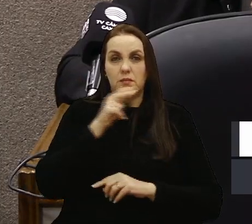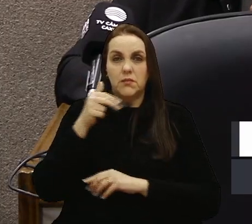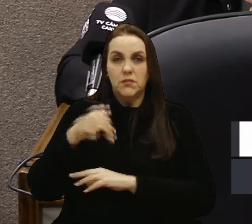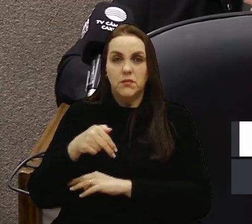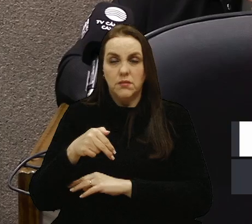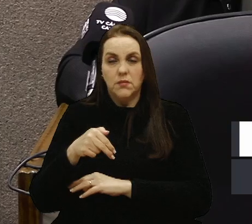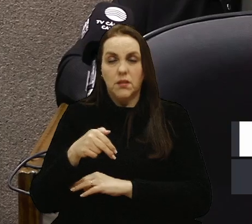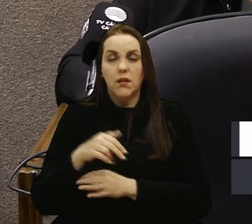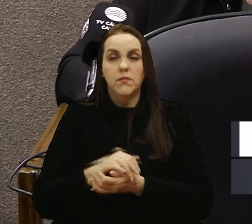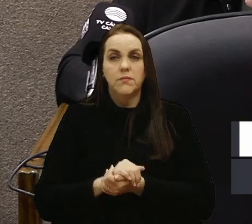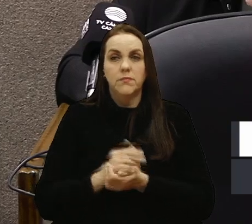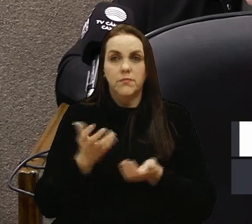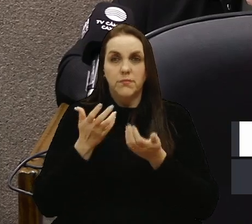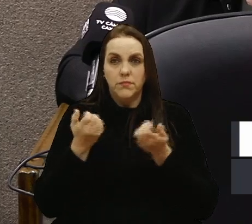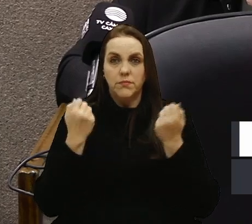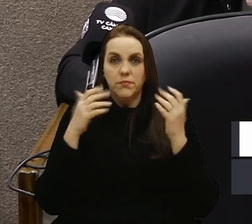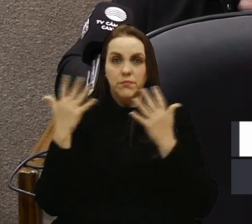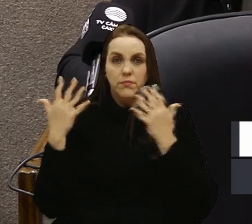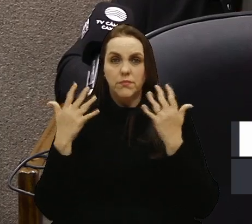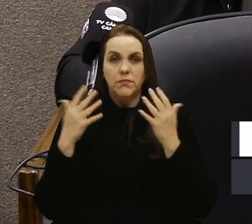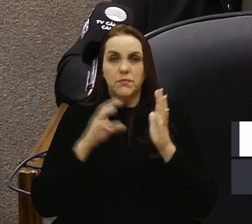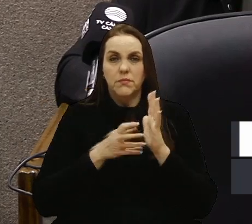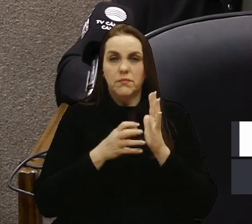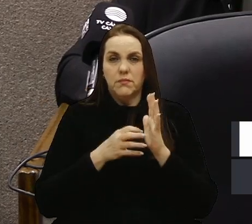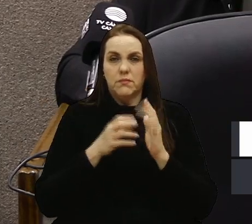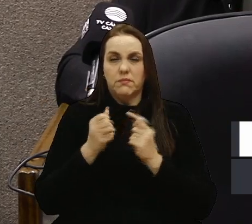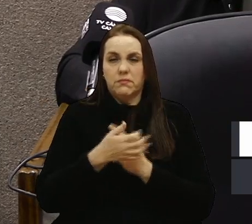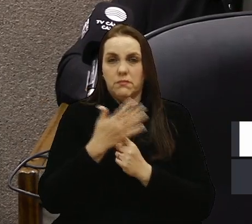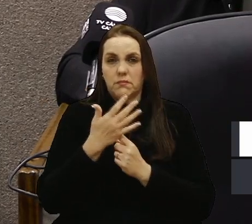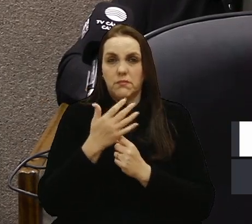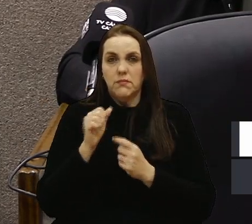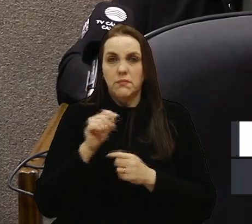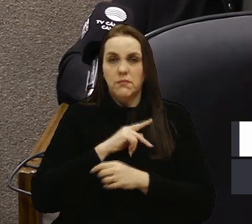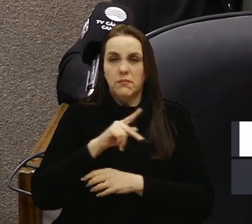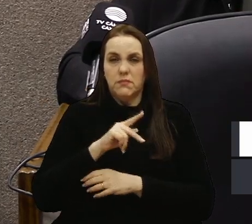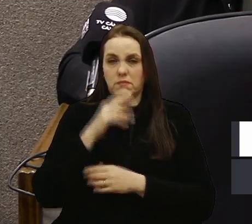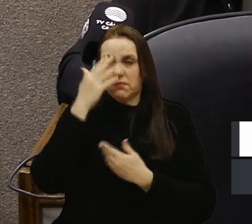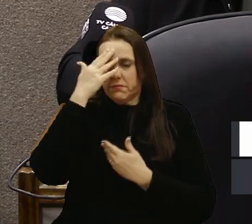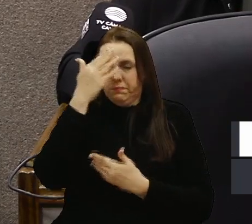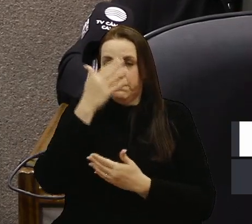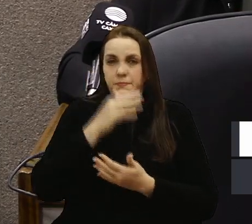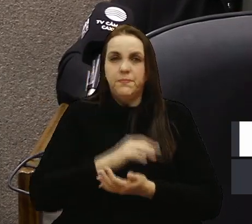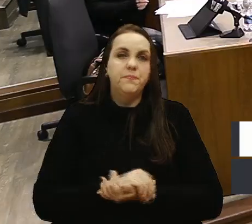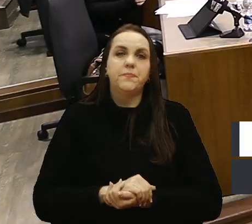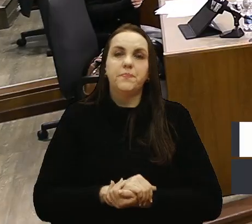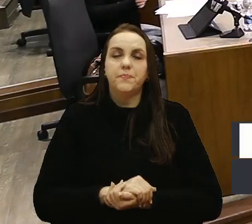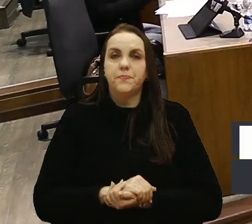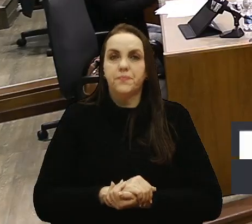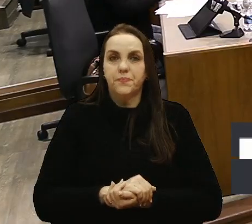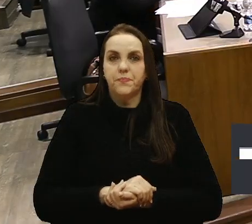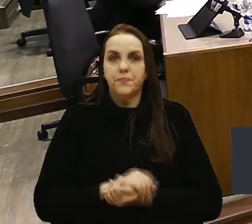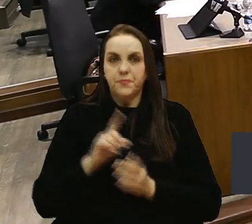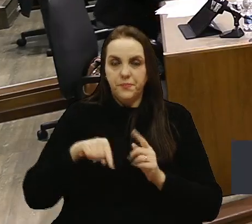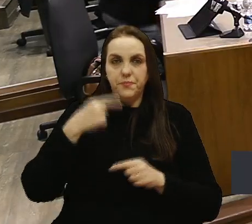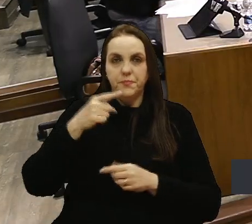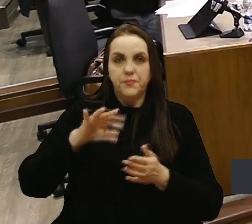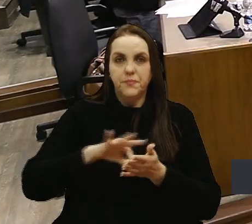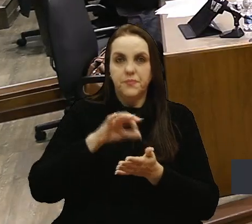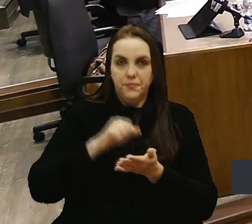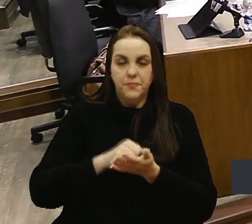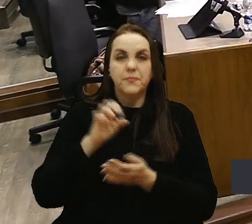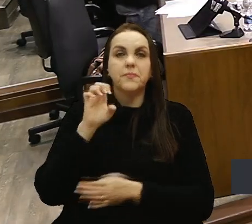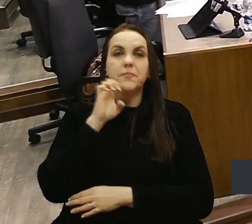de congratulações pela bancada do Republicanos. Era isso, senhor presidente. Muito obrigado. Próxima vereadora inscrita,